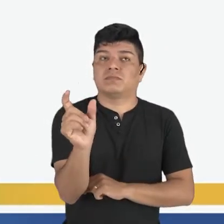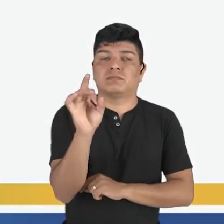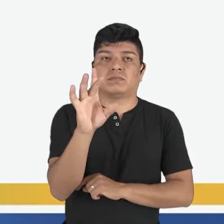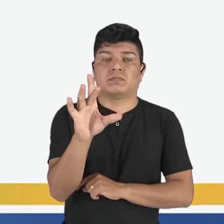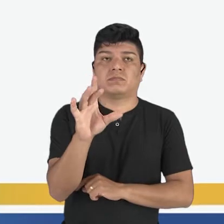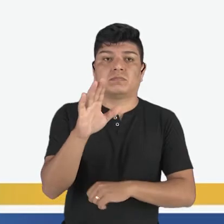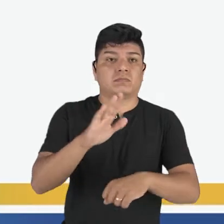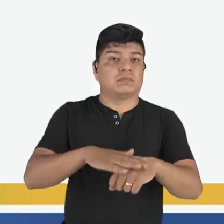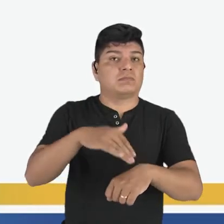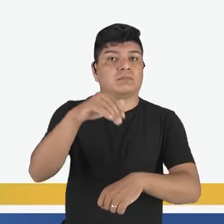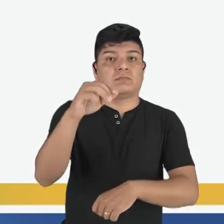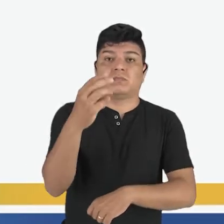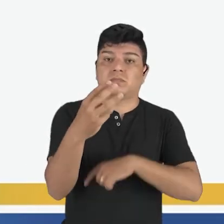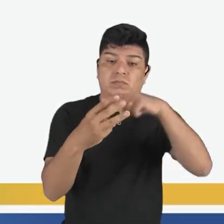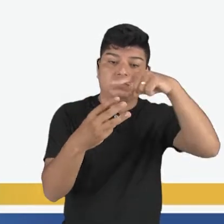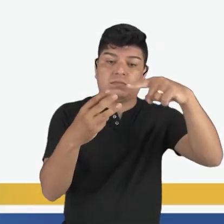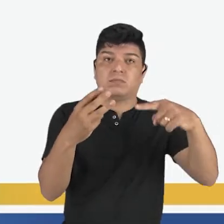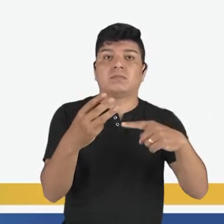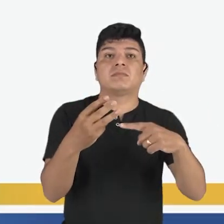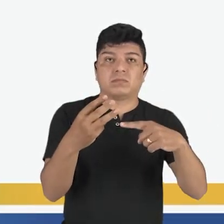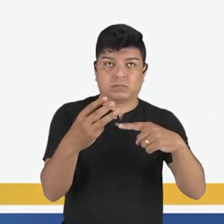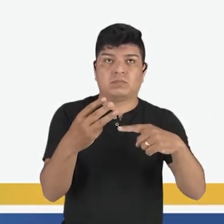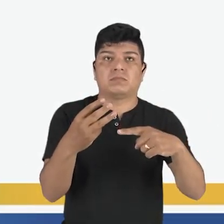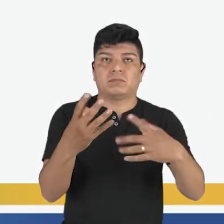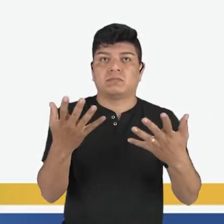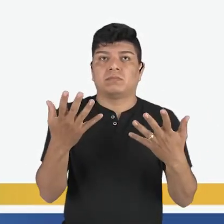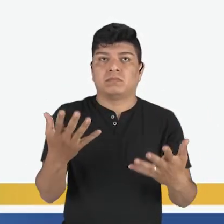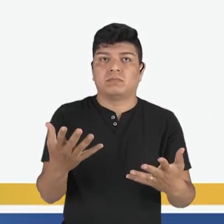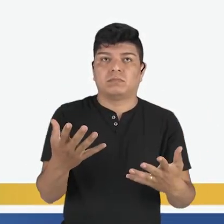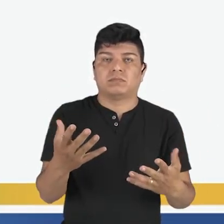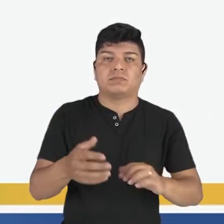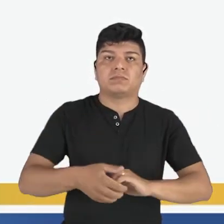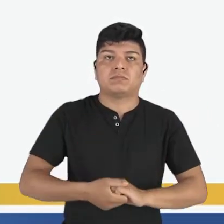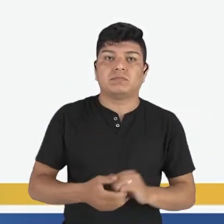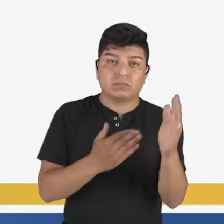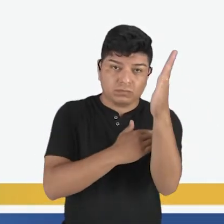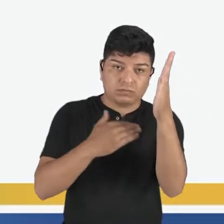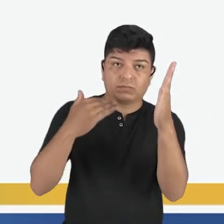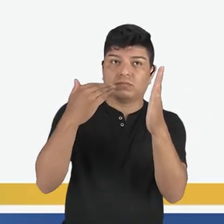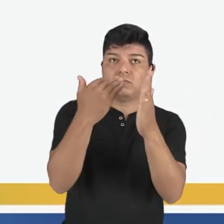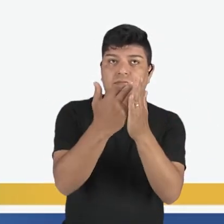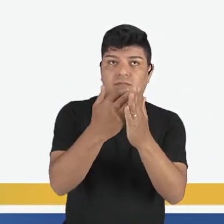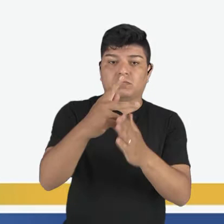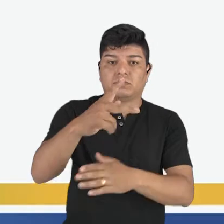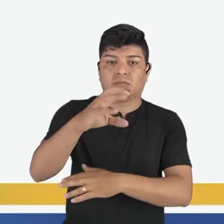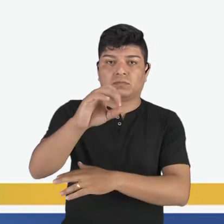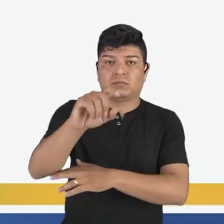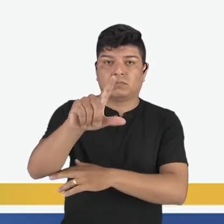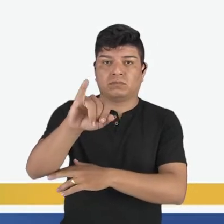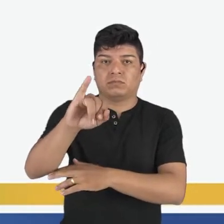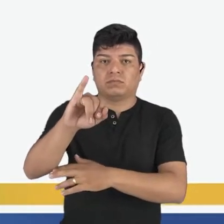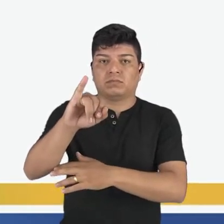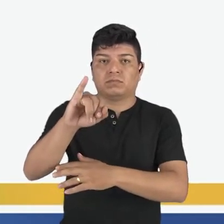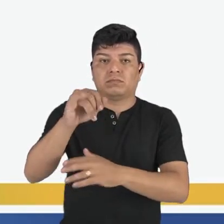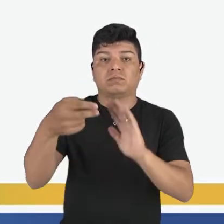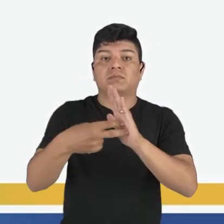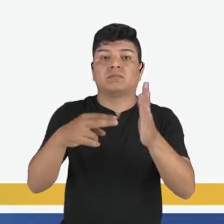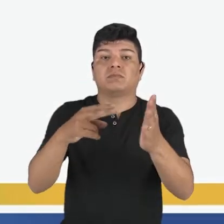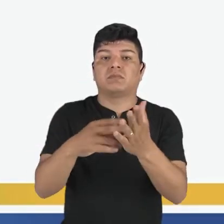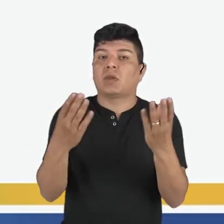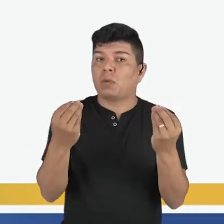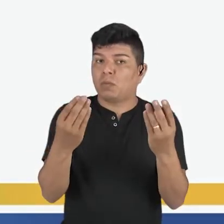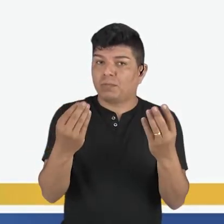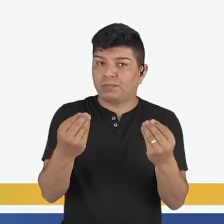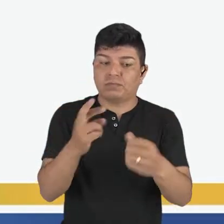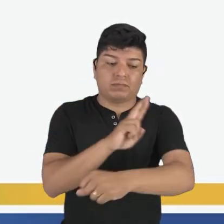tem mais de 3 sílabas. Transcendente. Então, poli significa muitos. No caso da